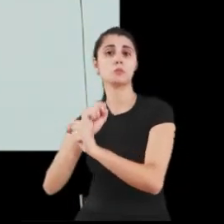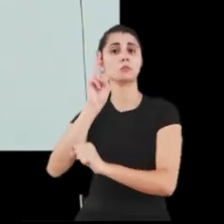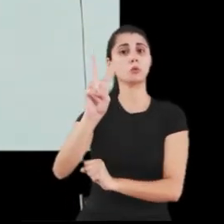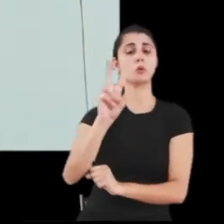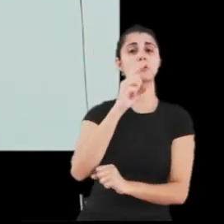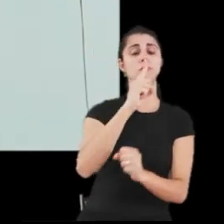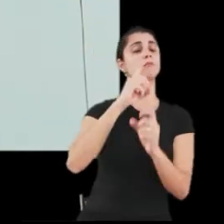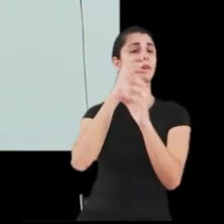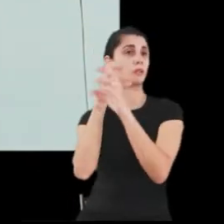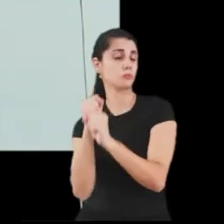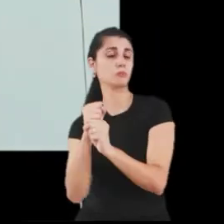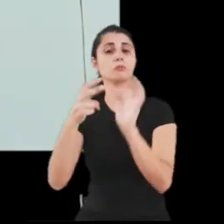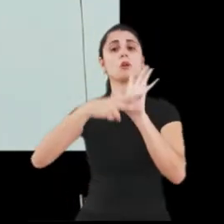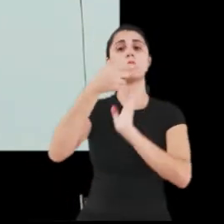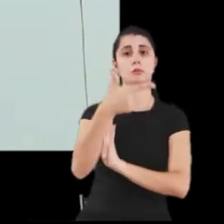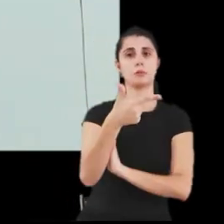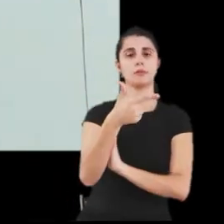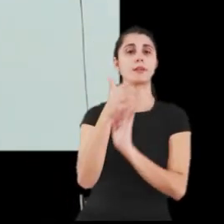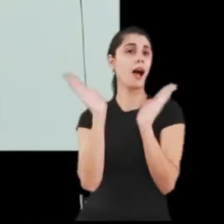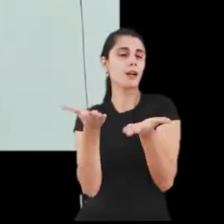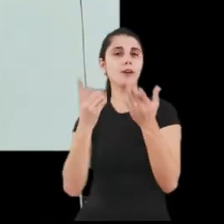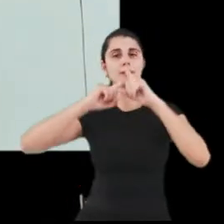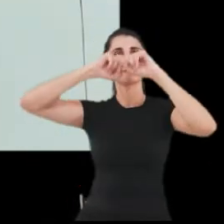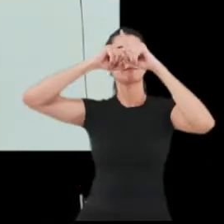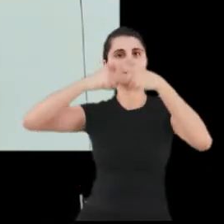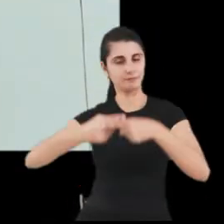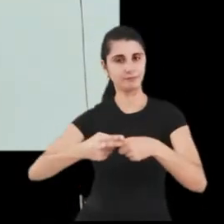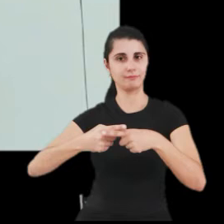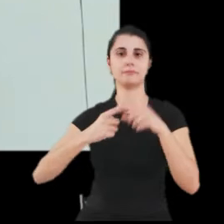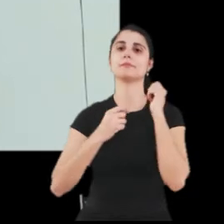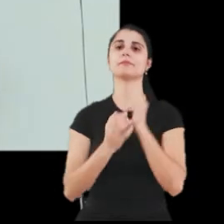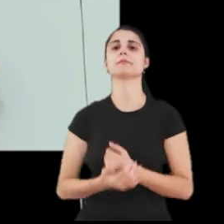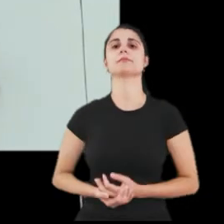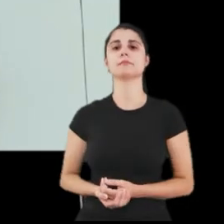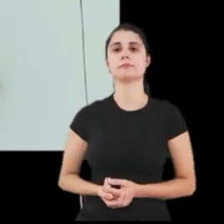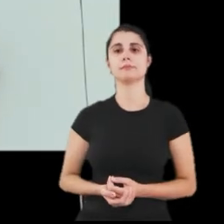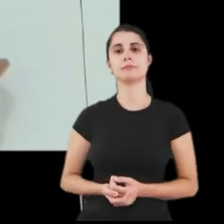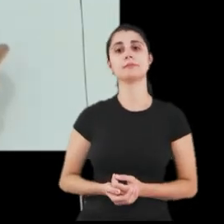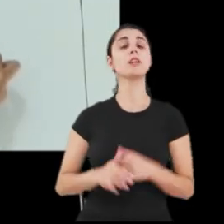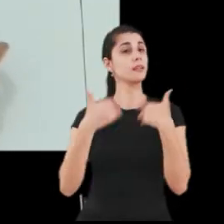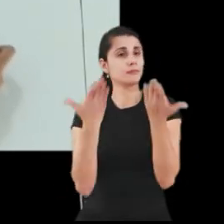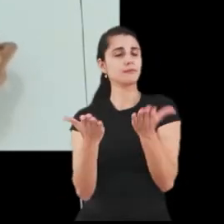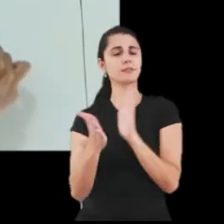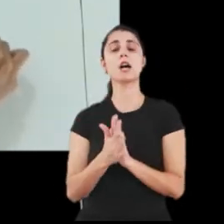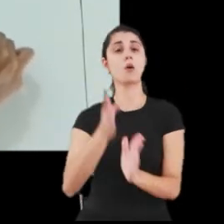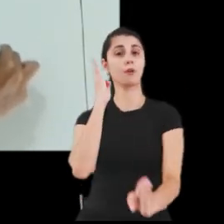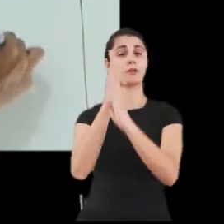multiplicação, 4 vezes 2 dá 8, 8 vezes 2, 16. Teremos,